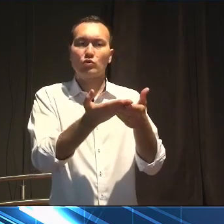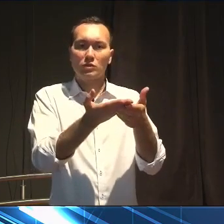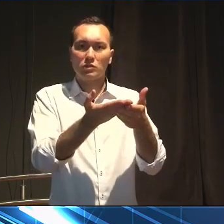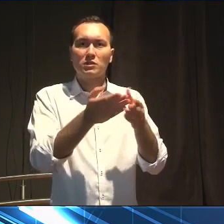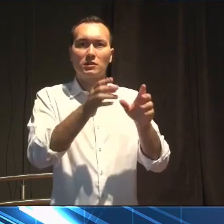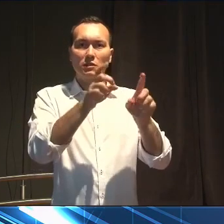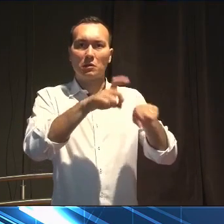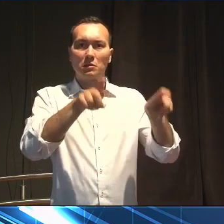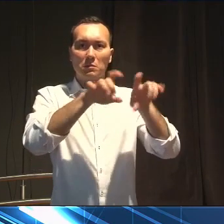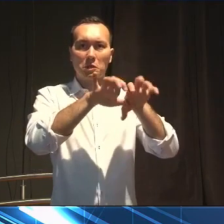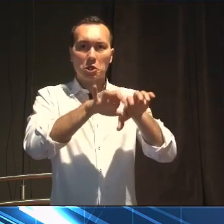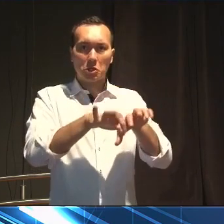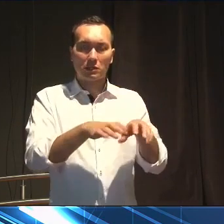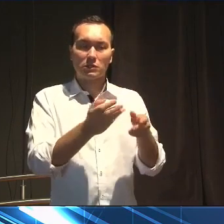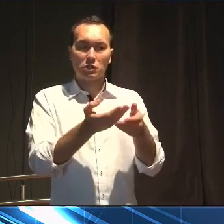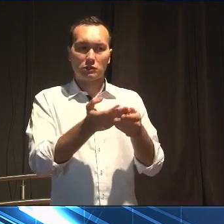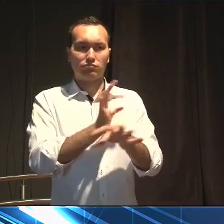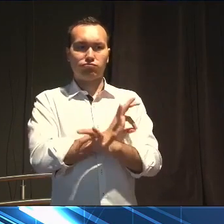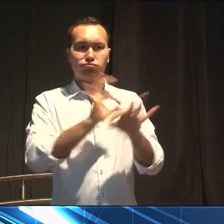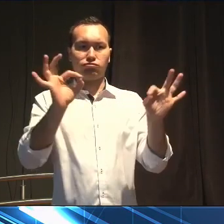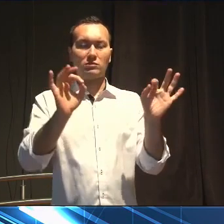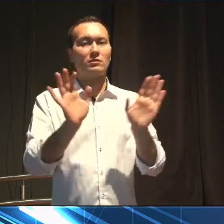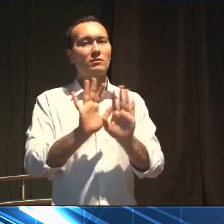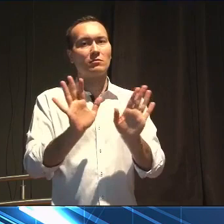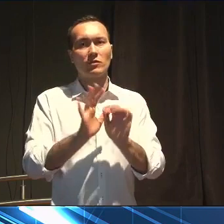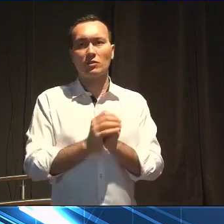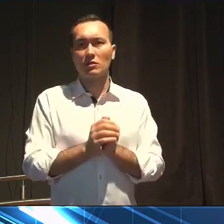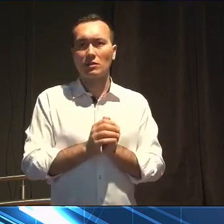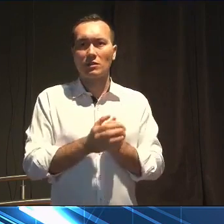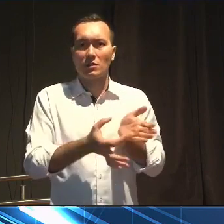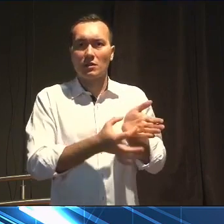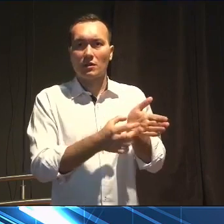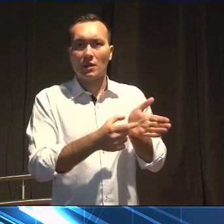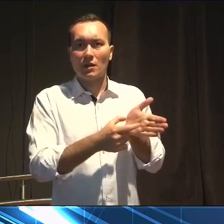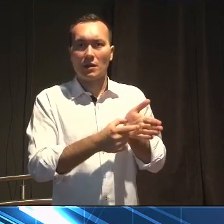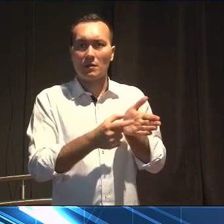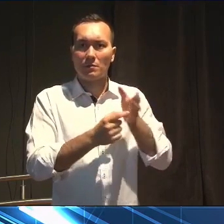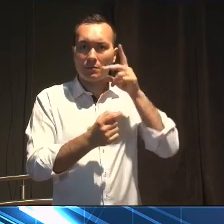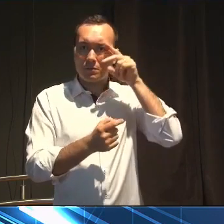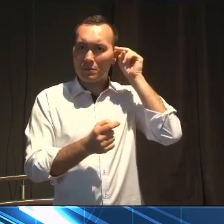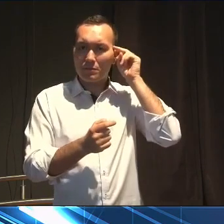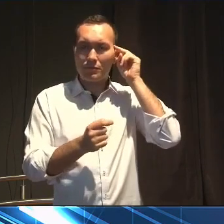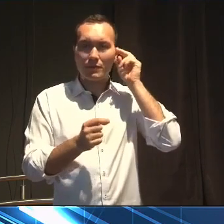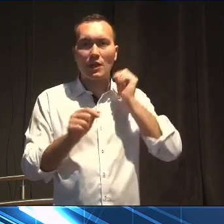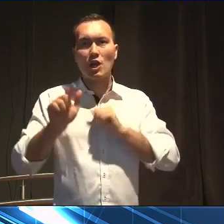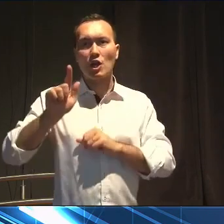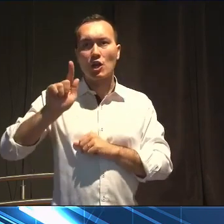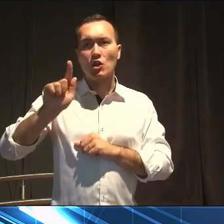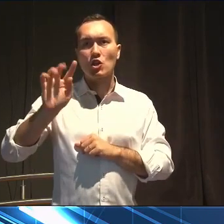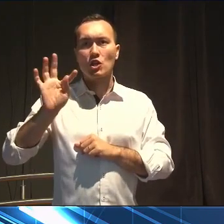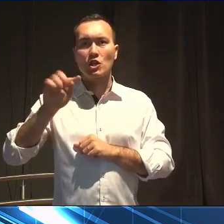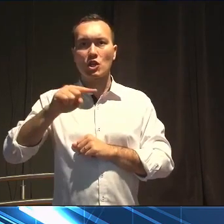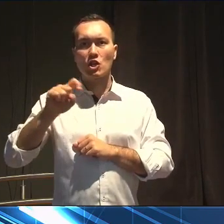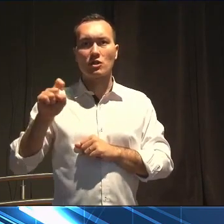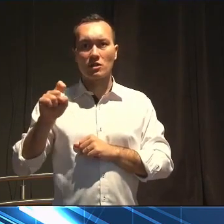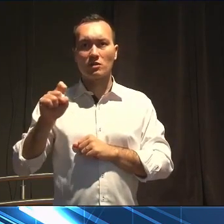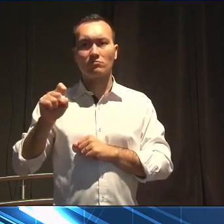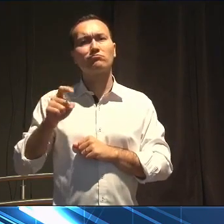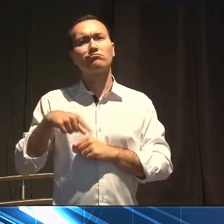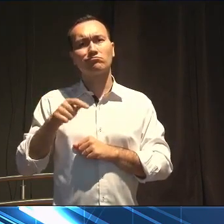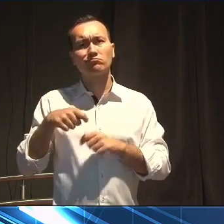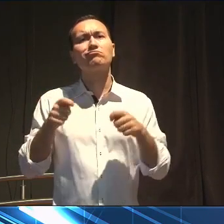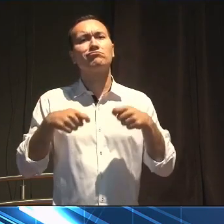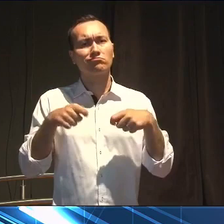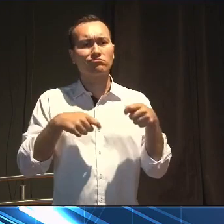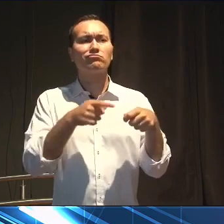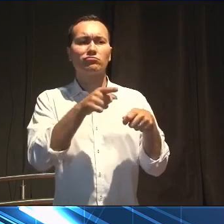por exemplo, qualquer, GTX da 1030 para cima, você consegue rodar. Então é possível você rodar e